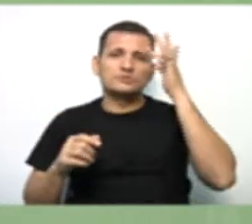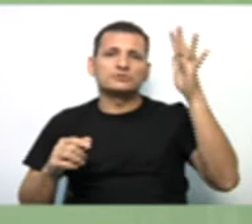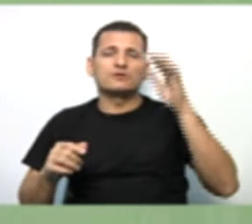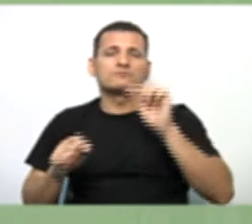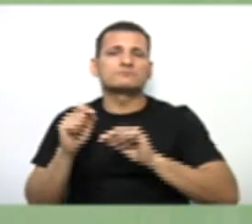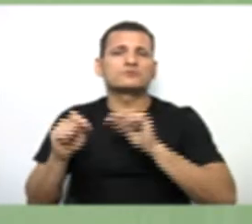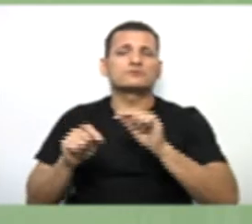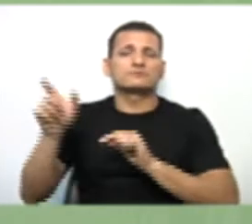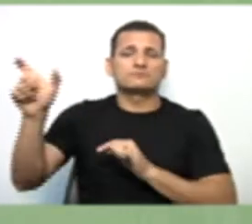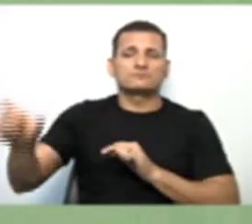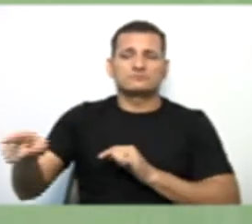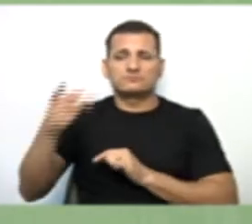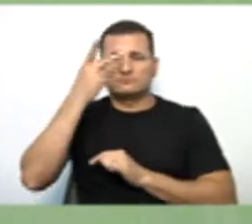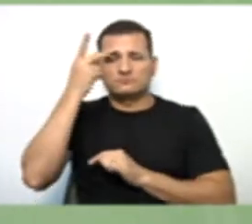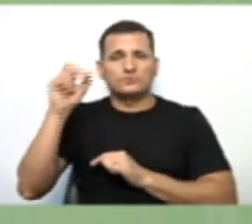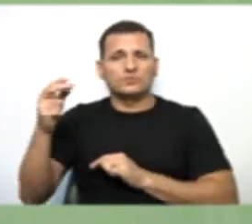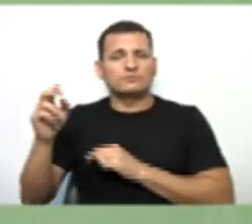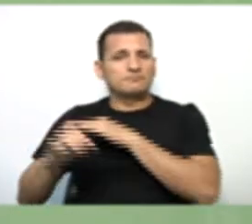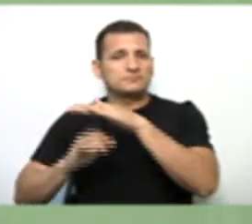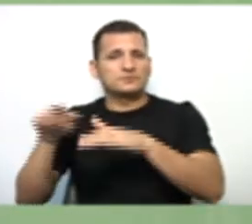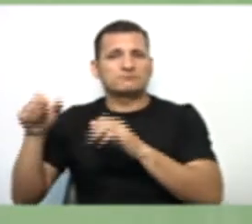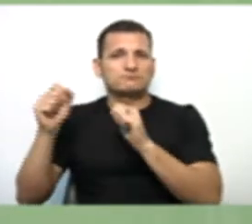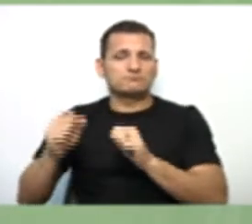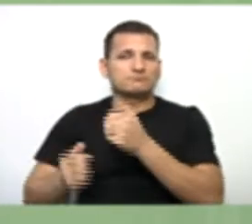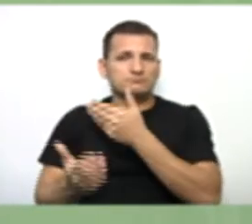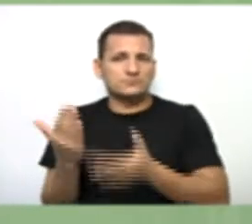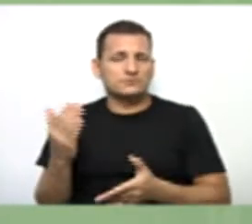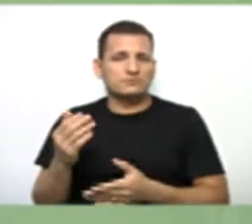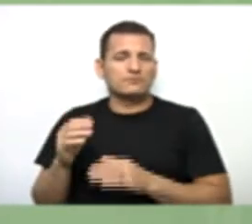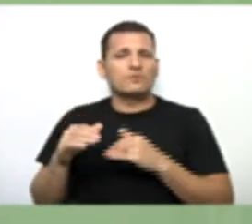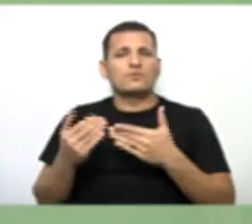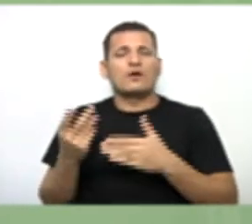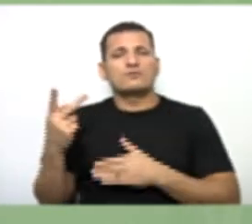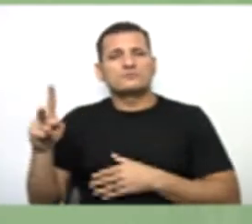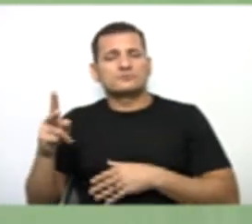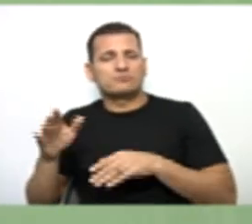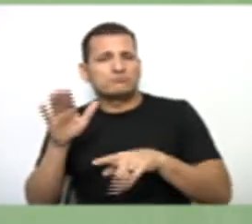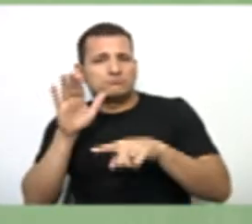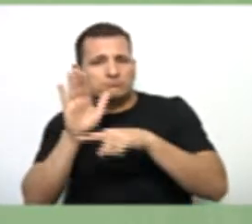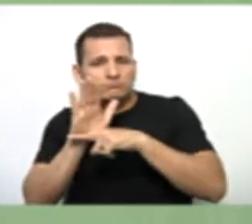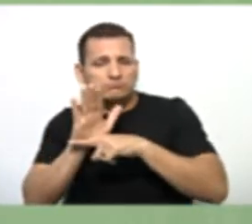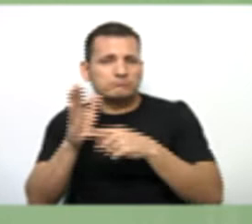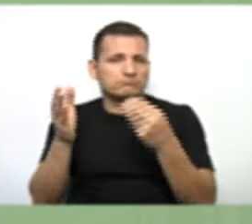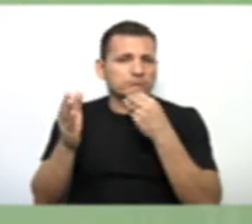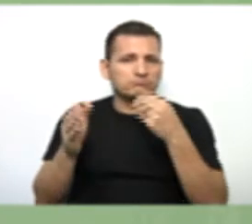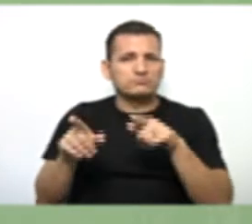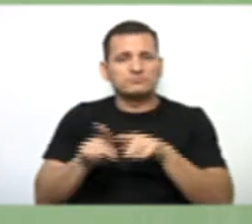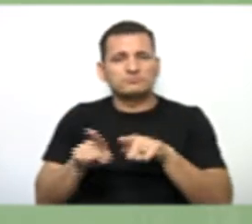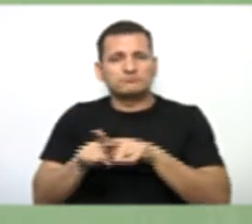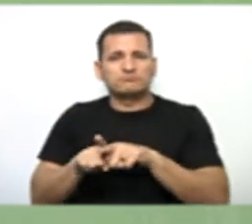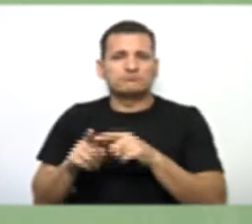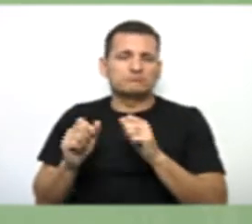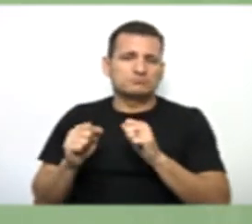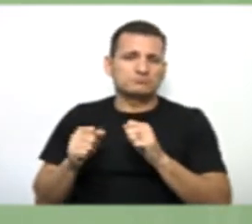essa pessoa ou empresa pode perder, qual o seu ponto fraco e